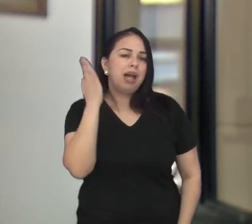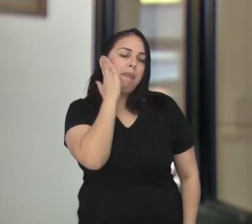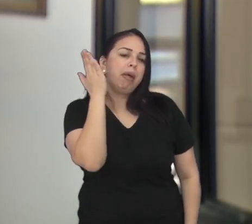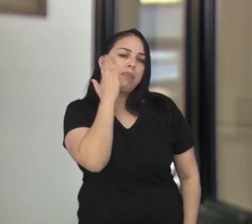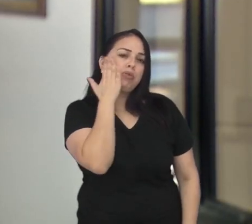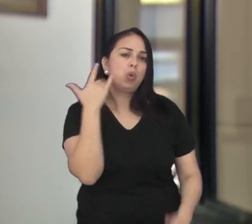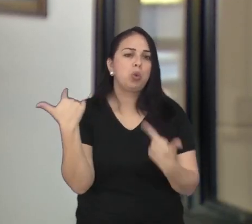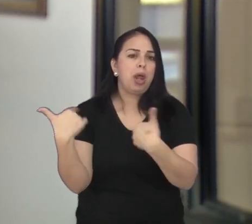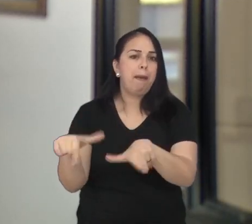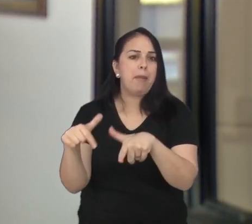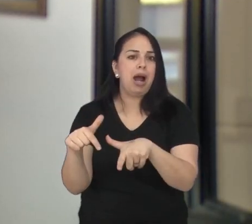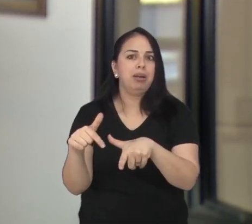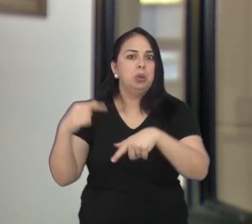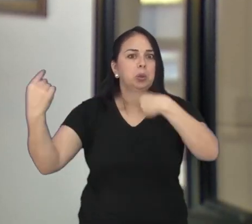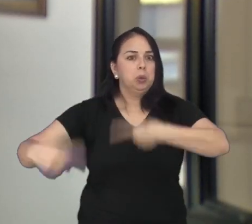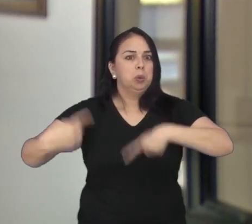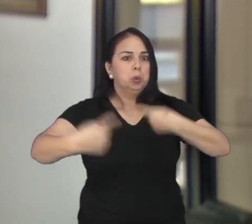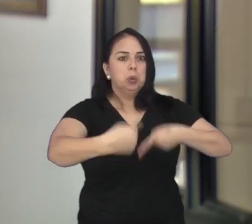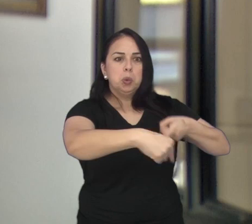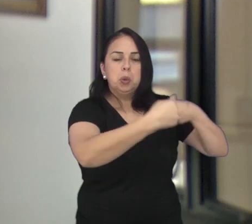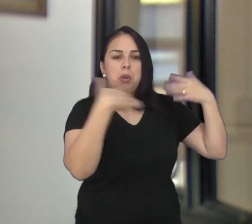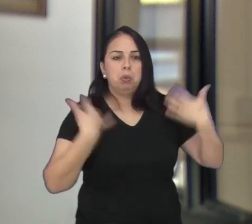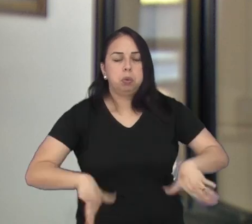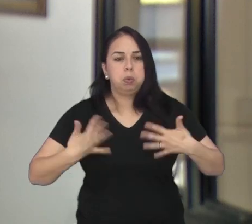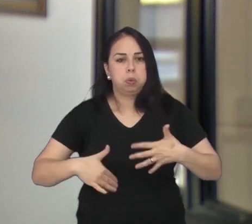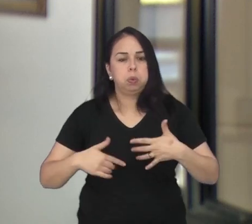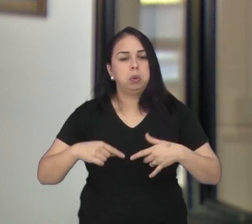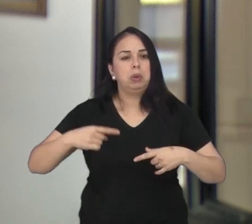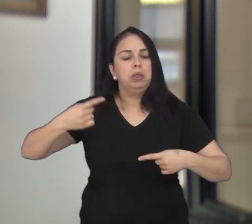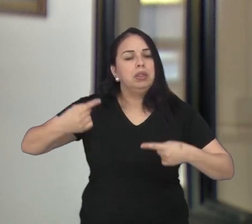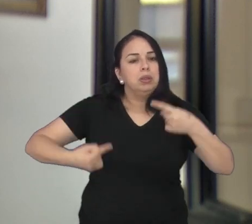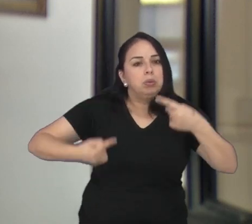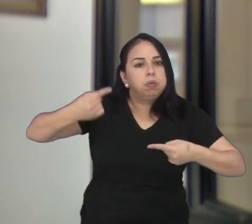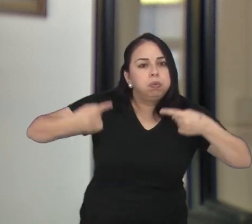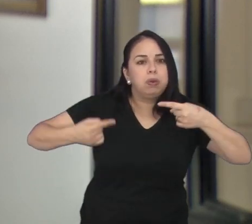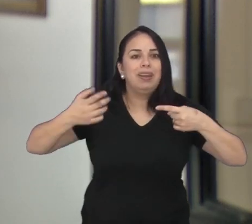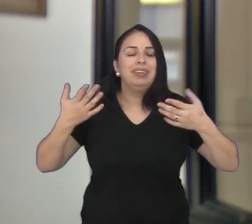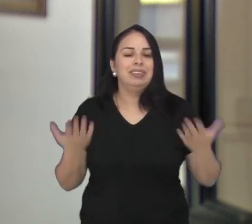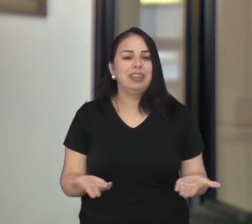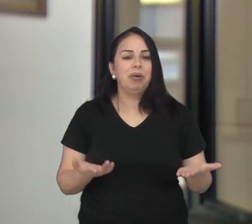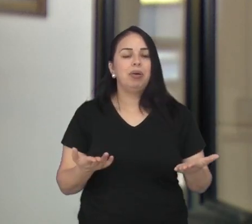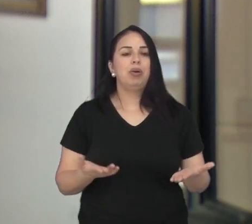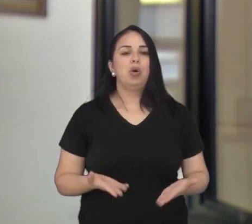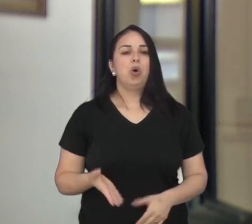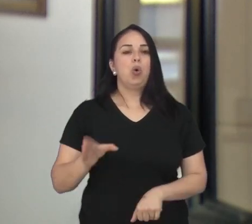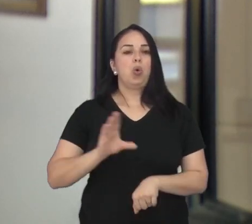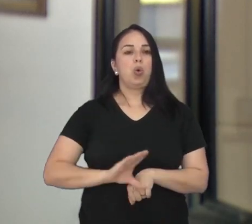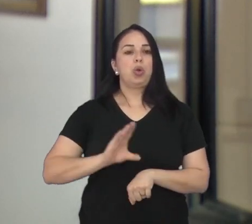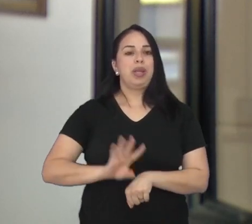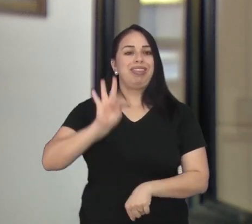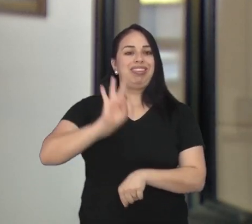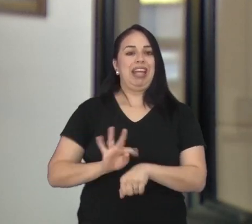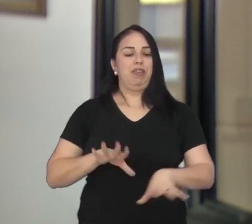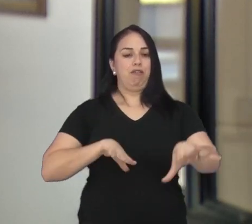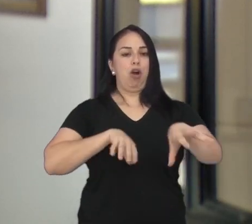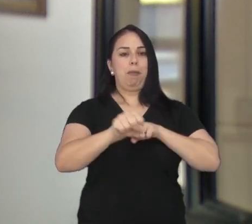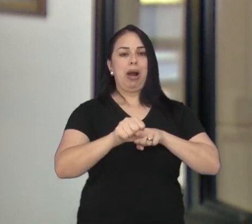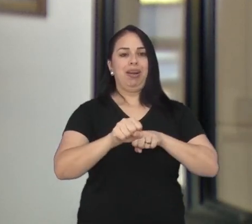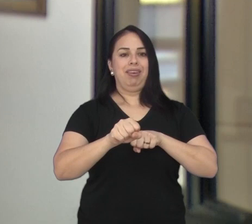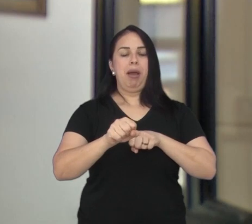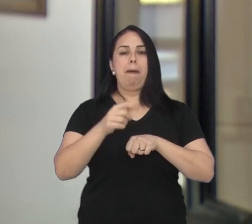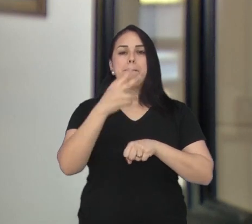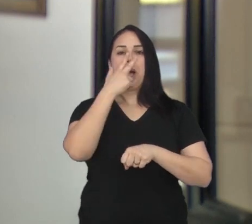mercado de trabalho está sendo bem disputado, né? Então, com o curso técnico, o jovem já sai na frente, né? Já